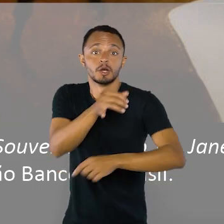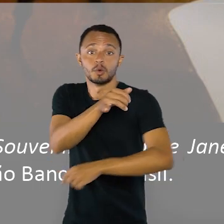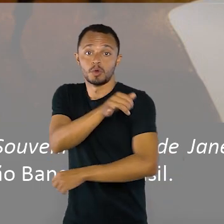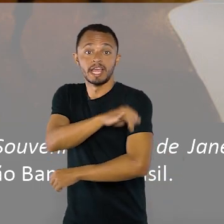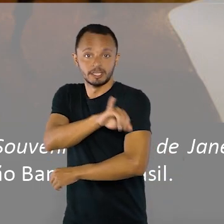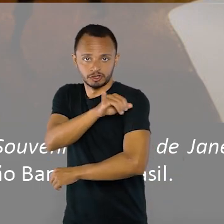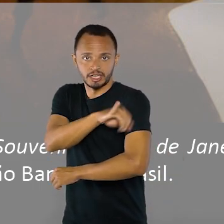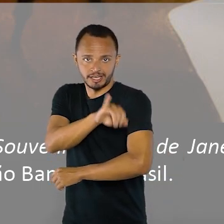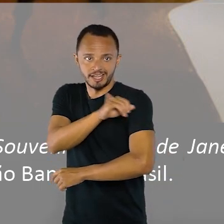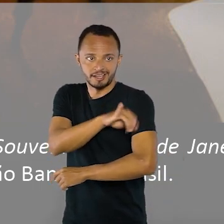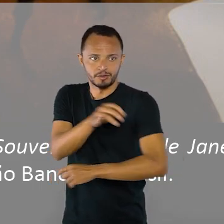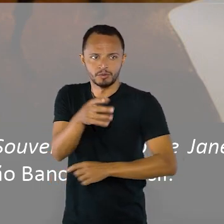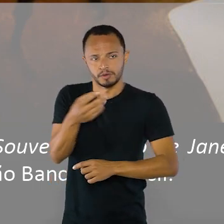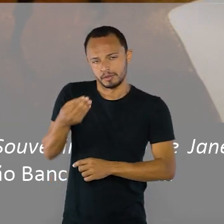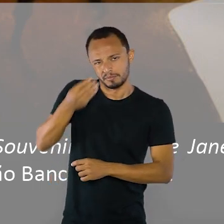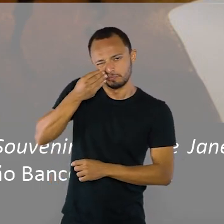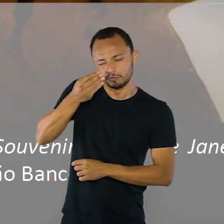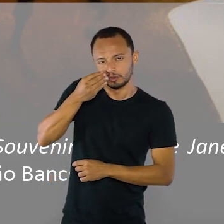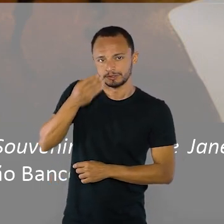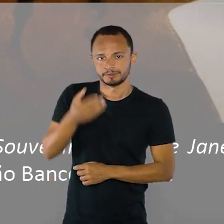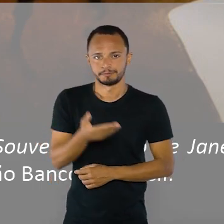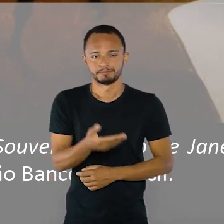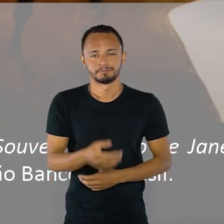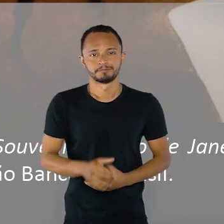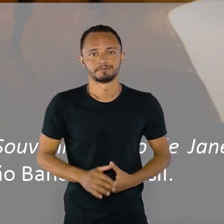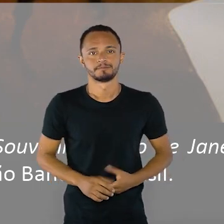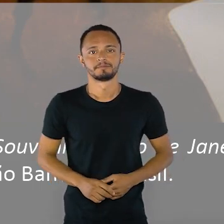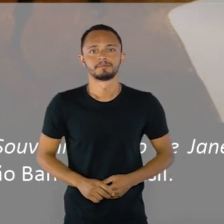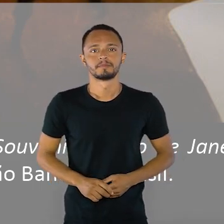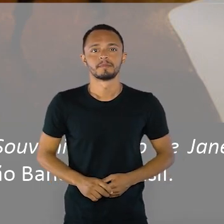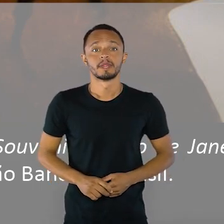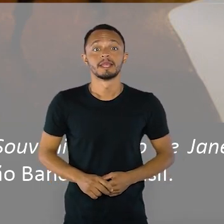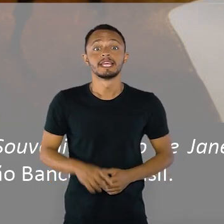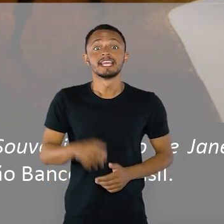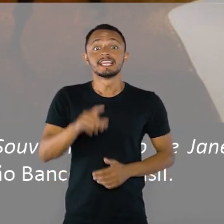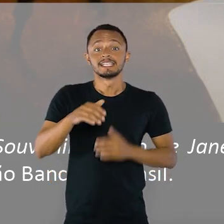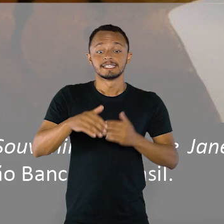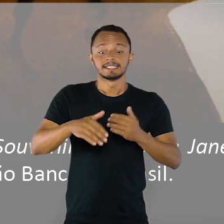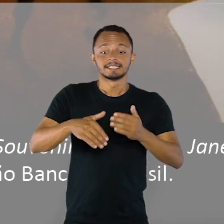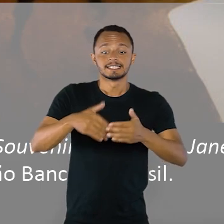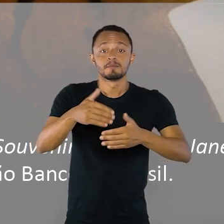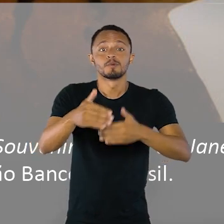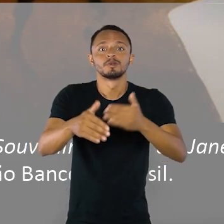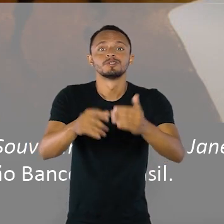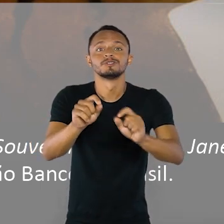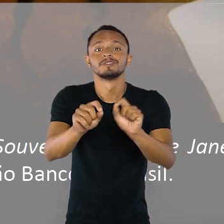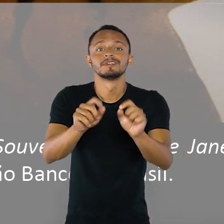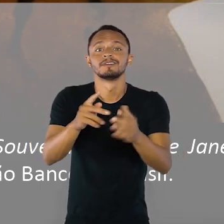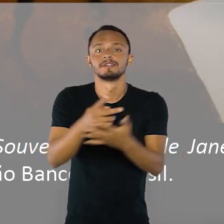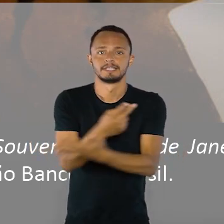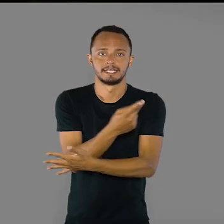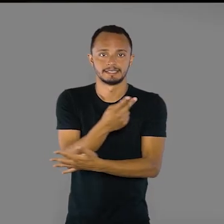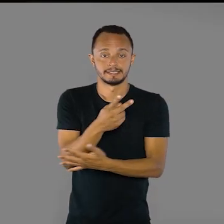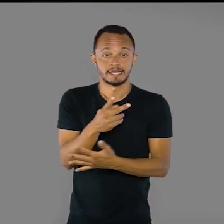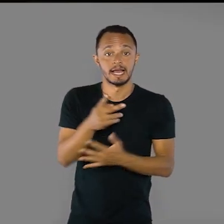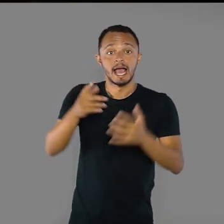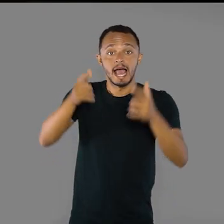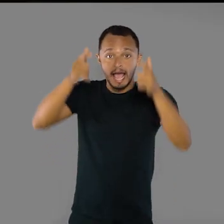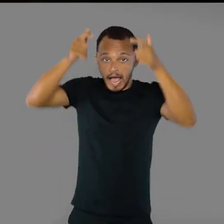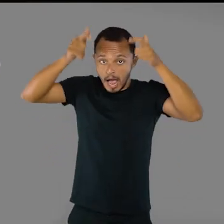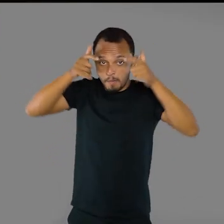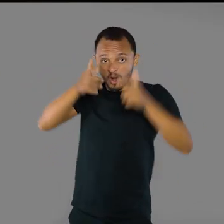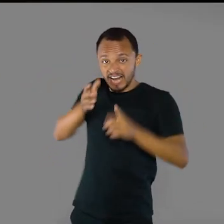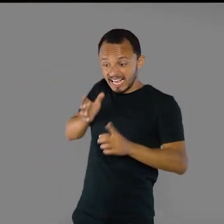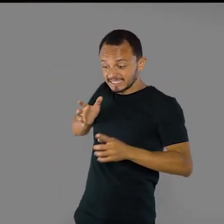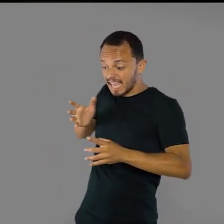ela vai sendo aos poucos desmontada pelo próprio sequestro que a monarquia faria. A coroação e a